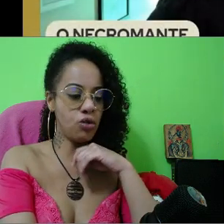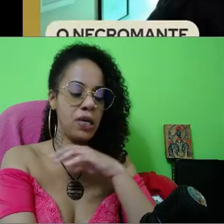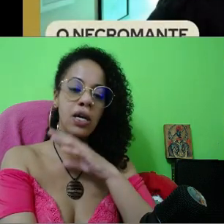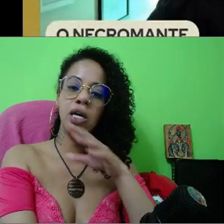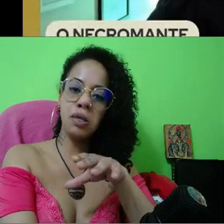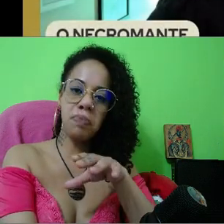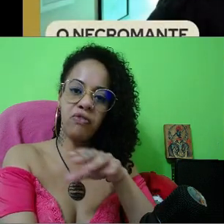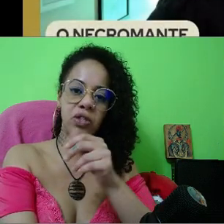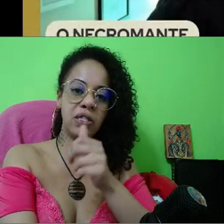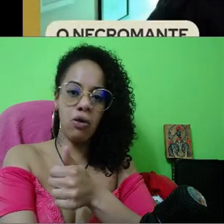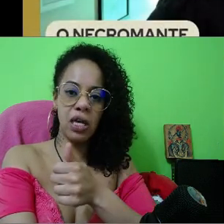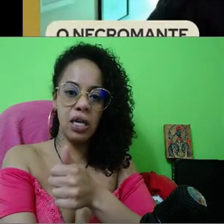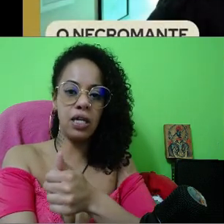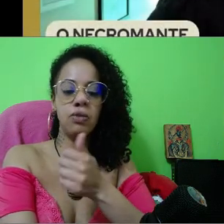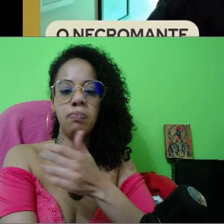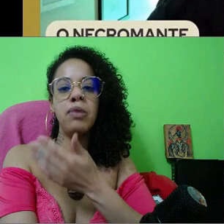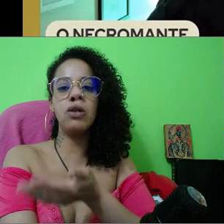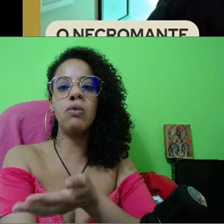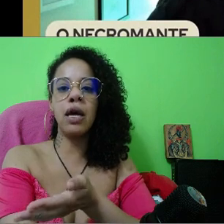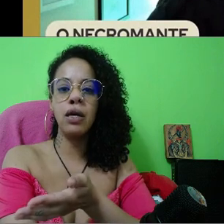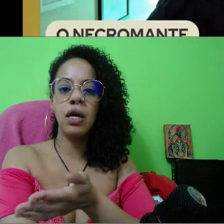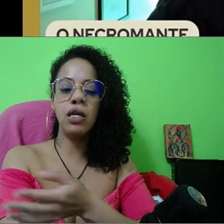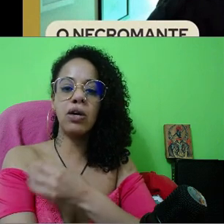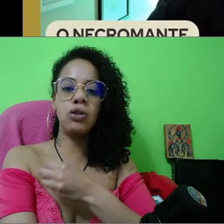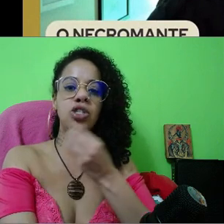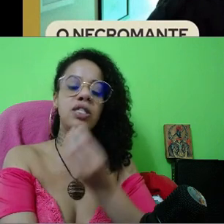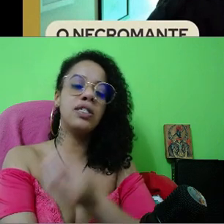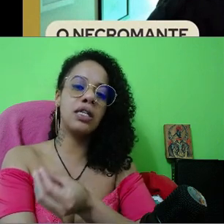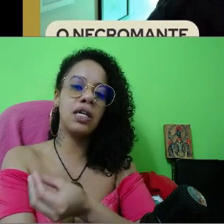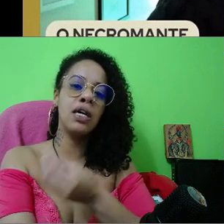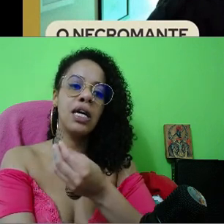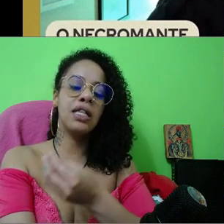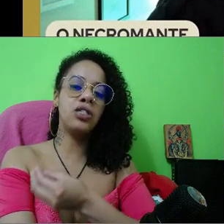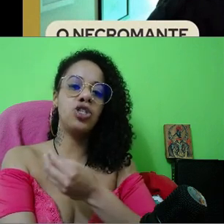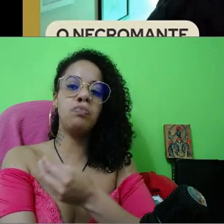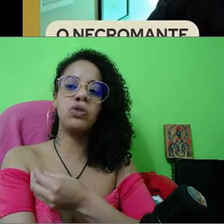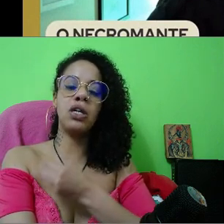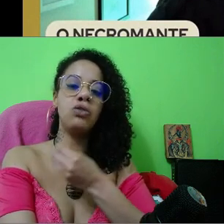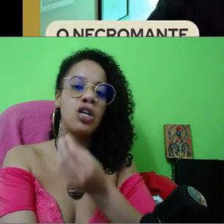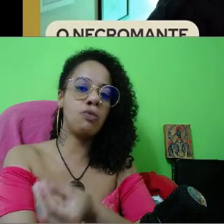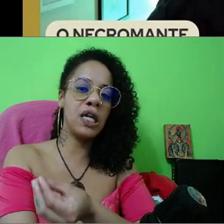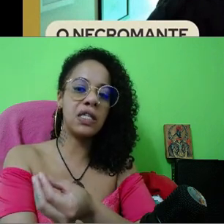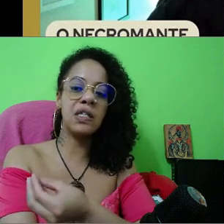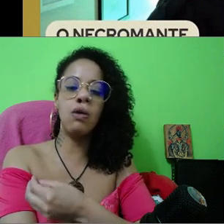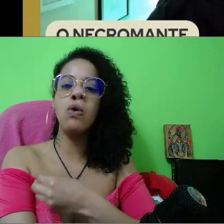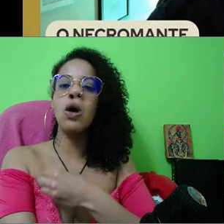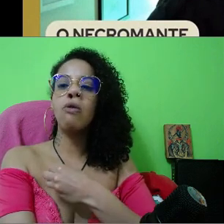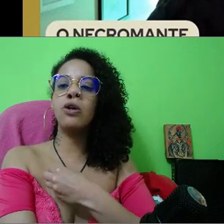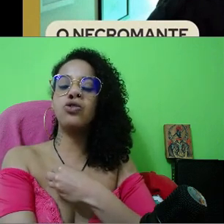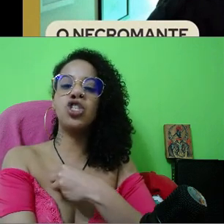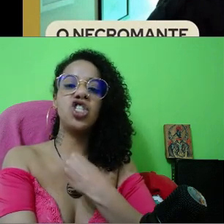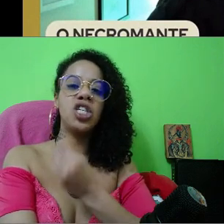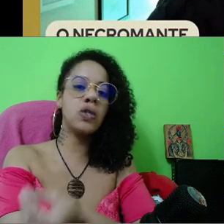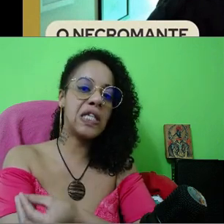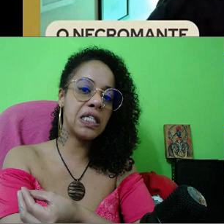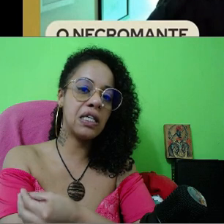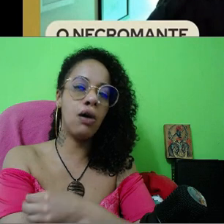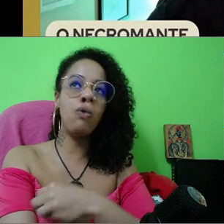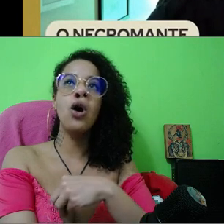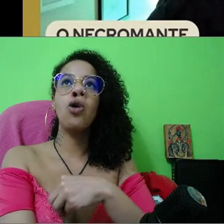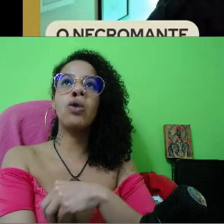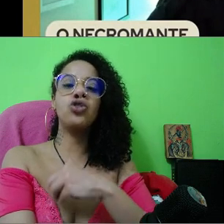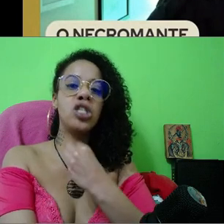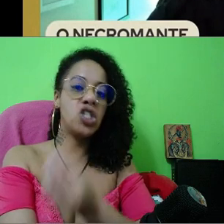conversa com ele antes de dormir se para você é o que isso para mim não é e eu quero distância desse tipo tanto de argumentação quanto de